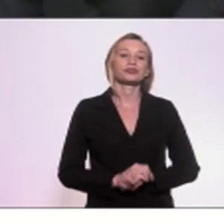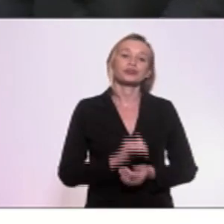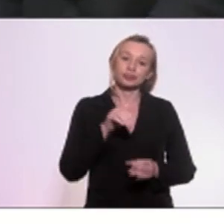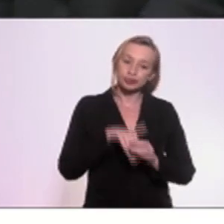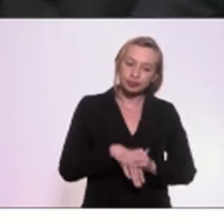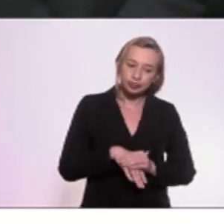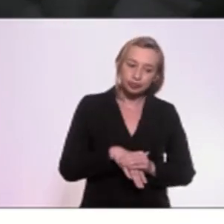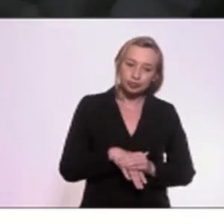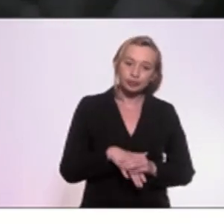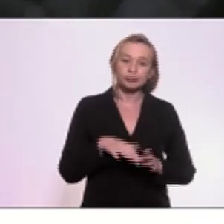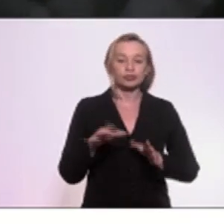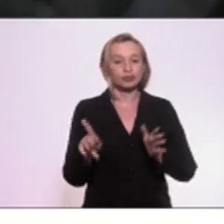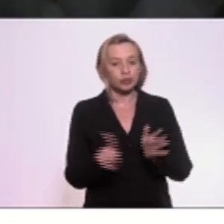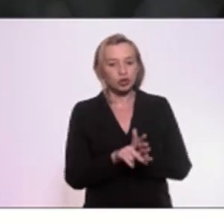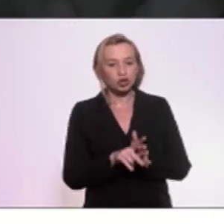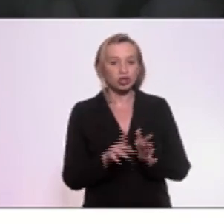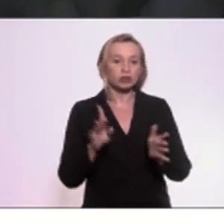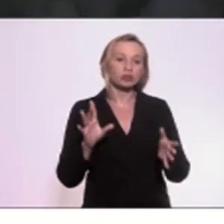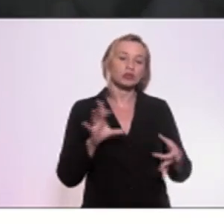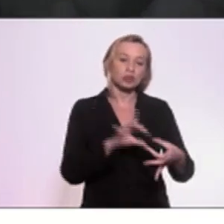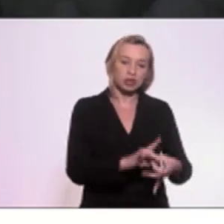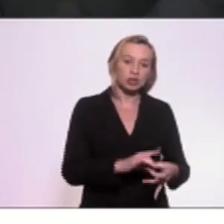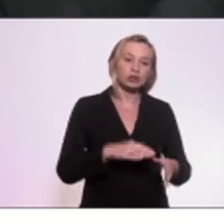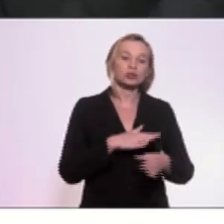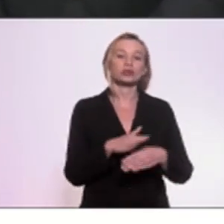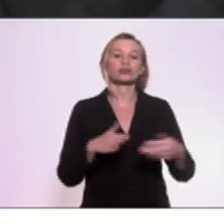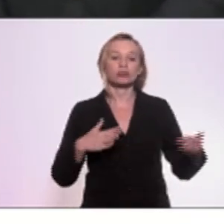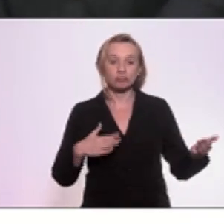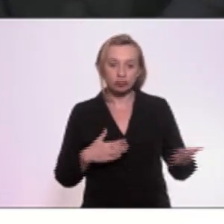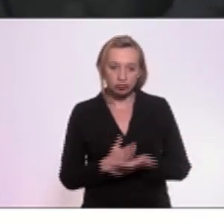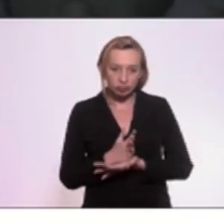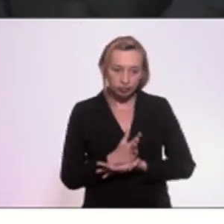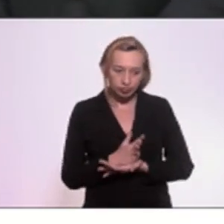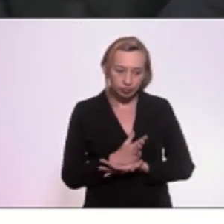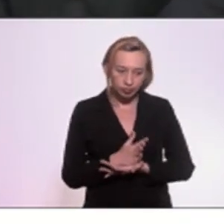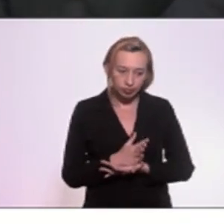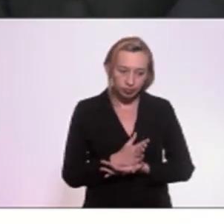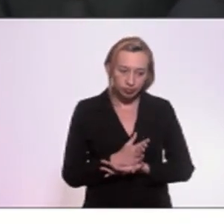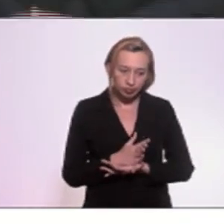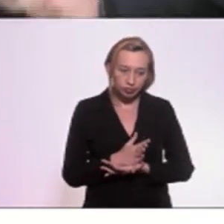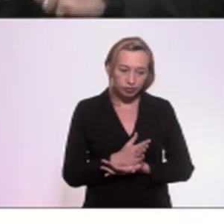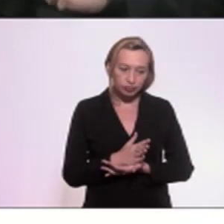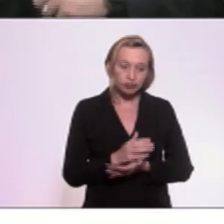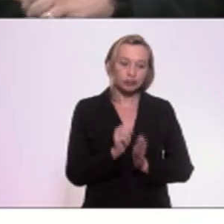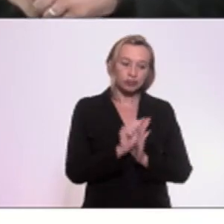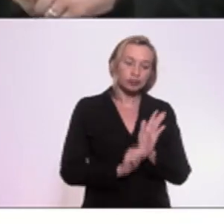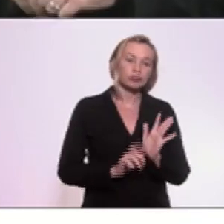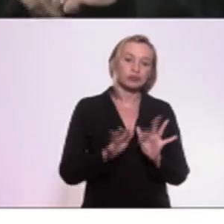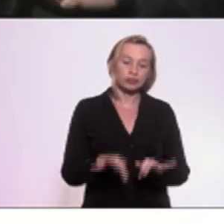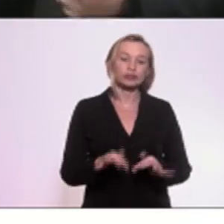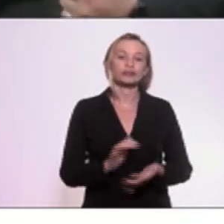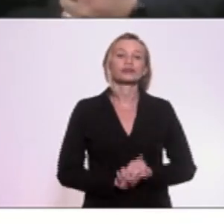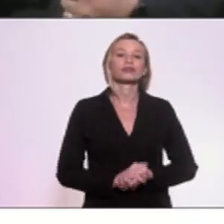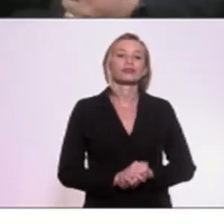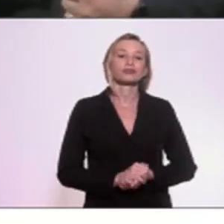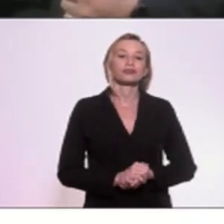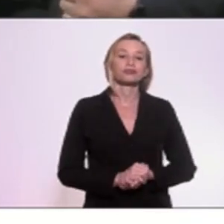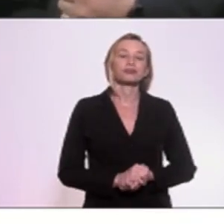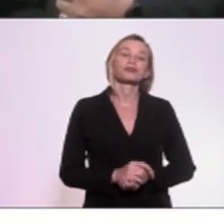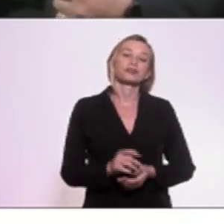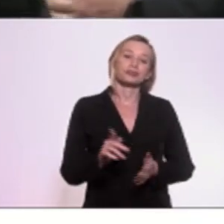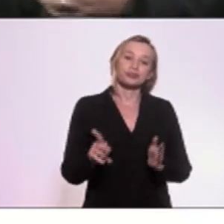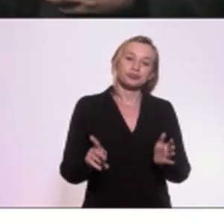Em votação, projeto assim emendado. Senhores que aprovam, permaneçam como estão. Aprovado, a redação final.